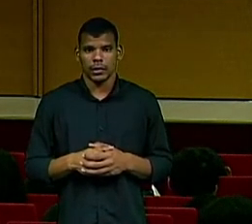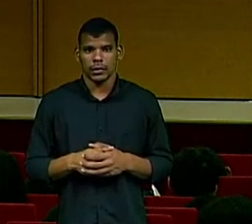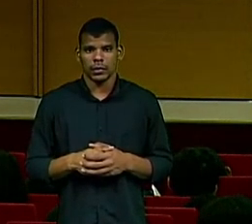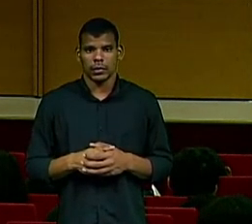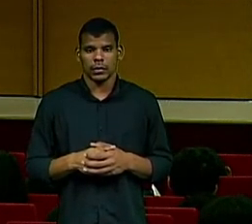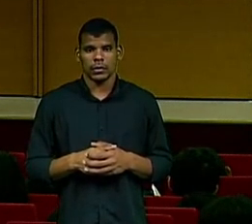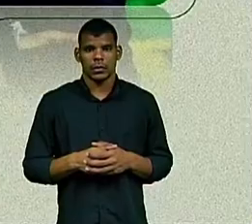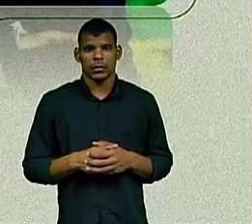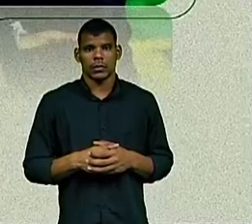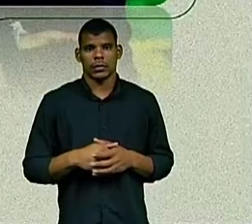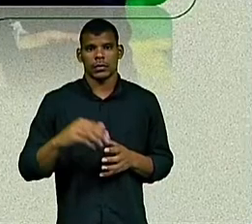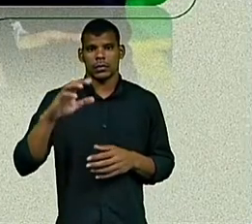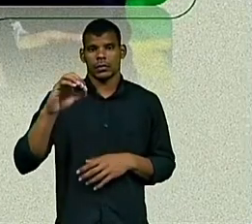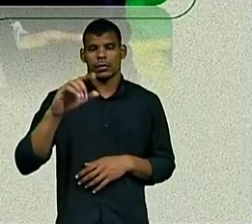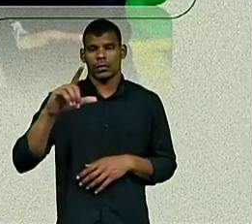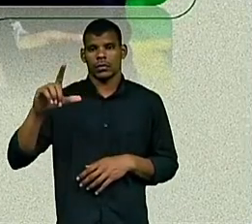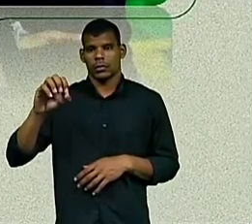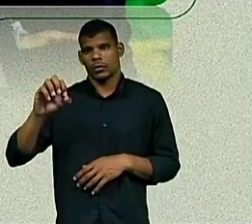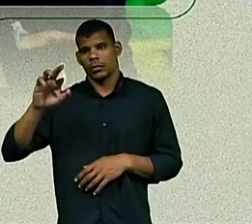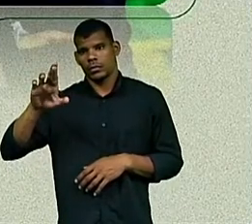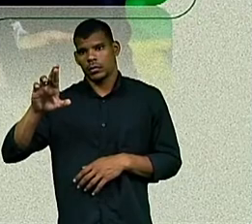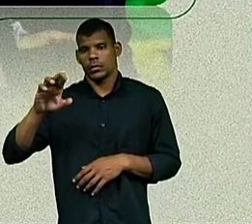primeiro dia